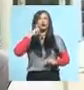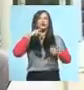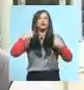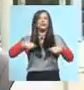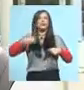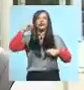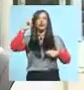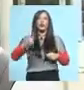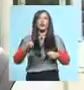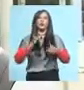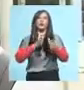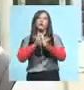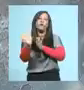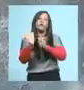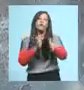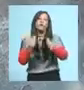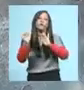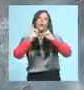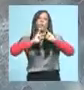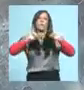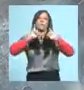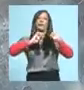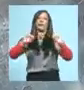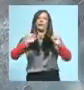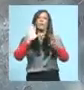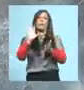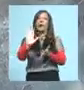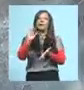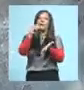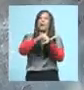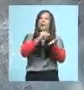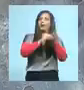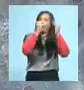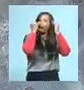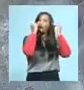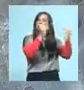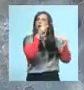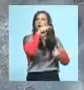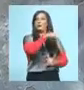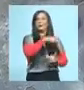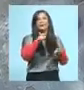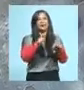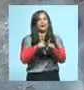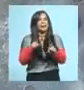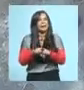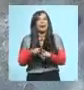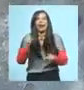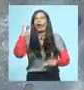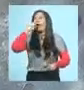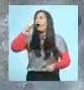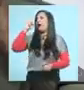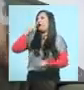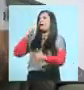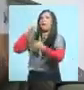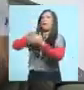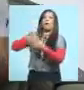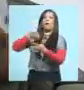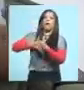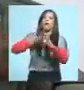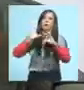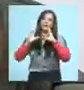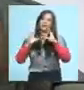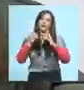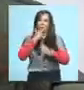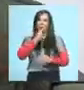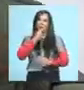o direito ao acesso à informação negligenciado. E, por vezes, eles se sentem à parte da sociedade, como o